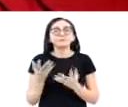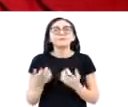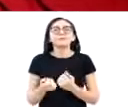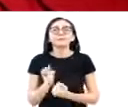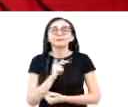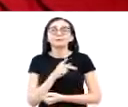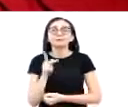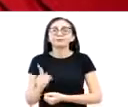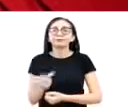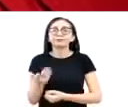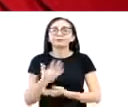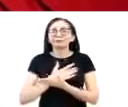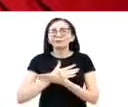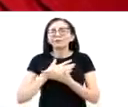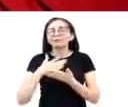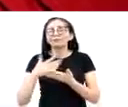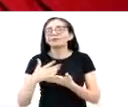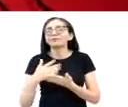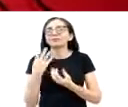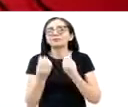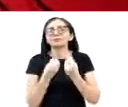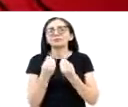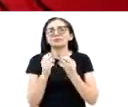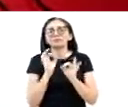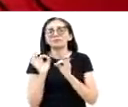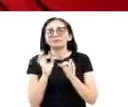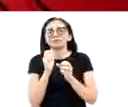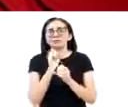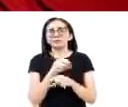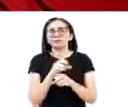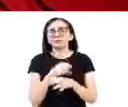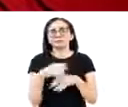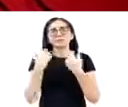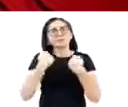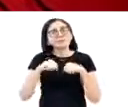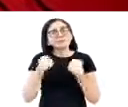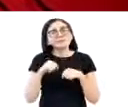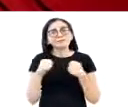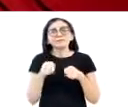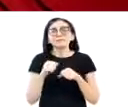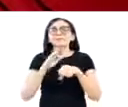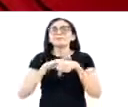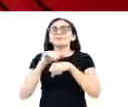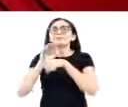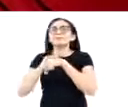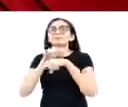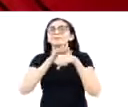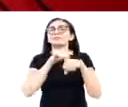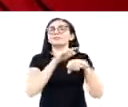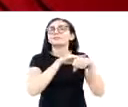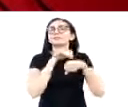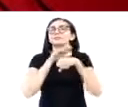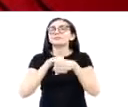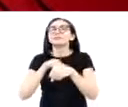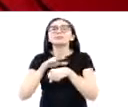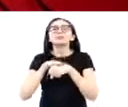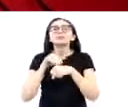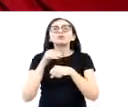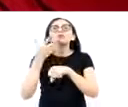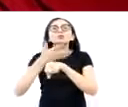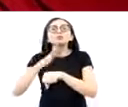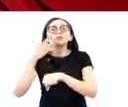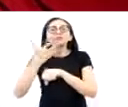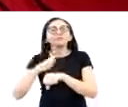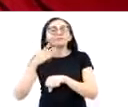nossos professores estavam muito iniciantes nesse momento. Precisava haver um chamamento, uma